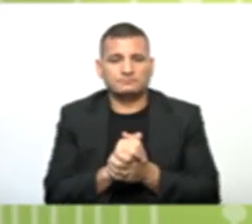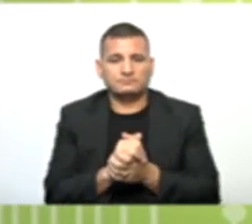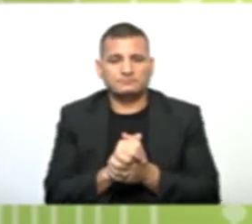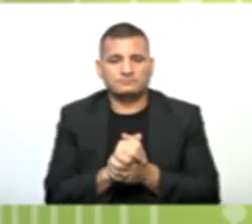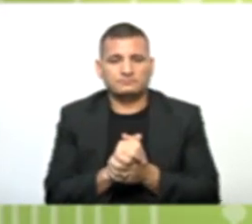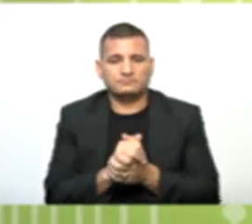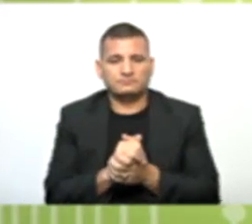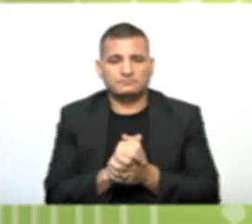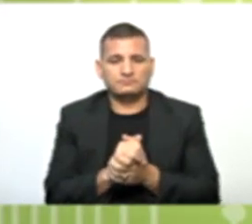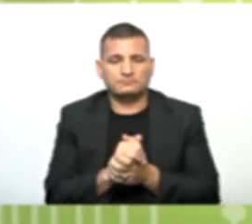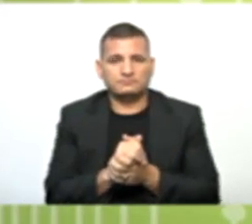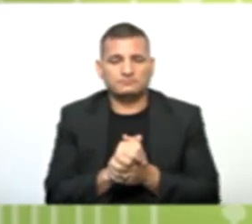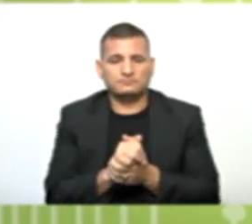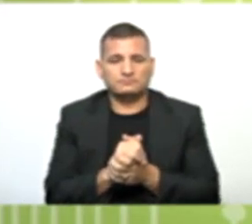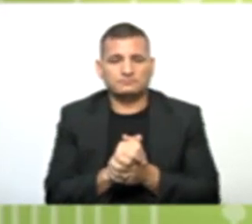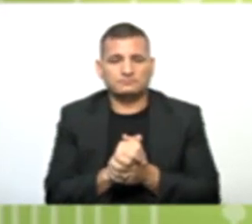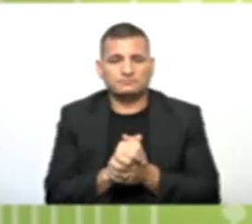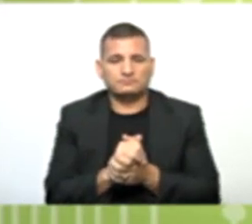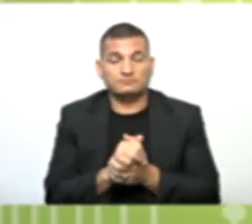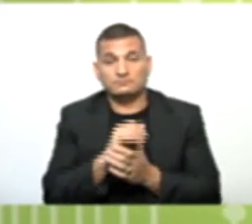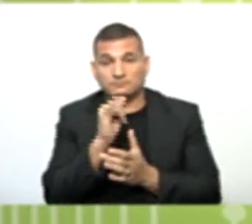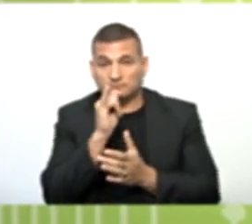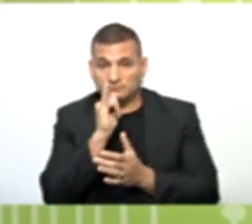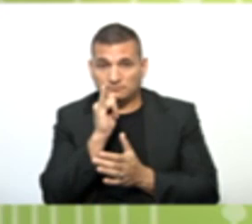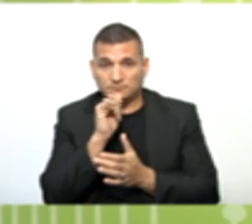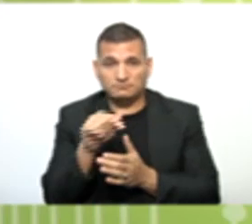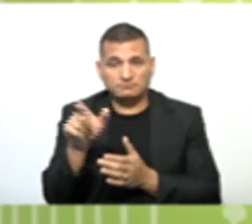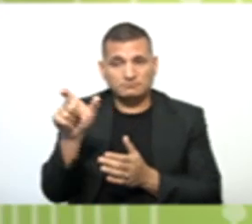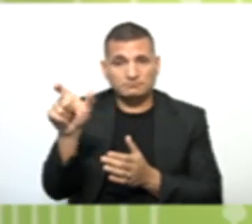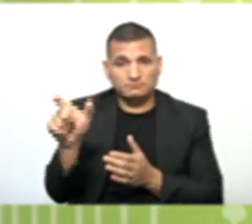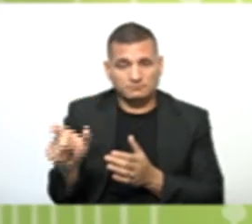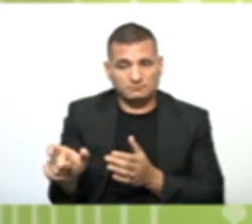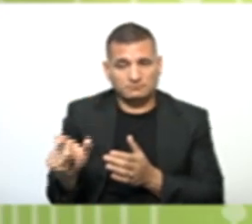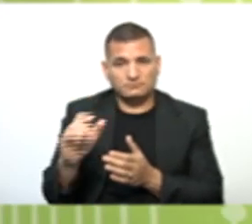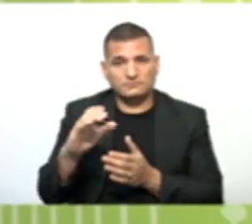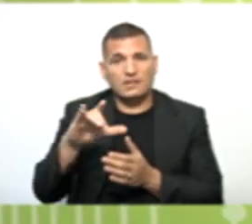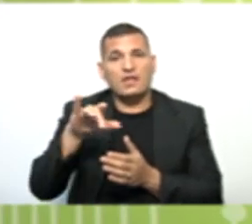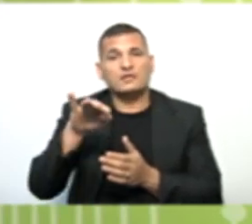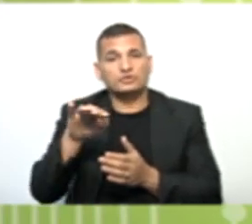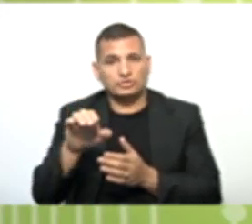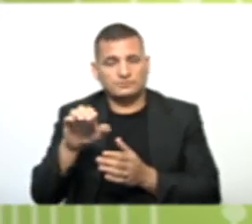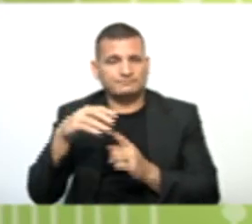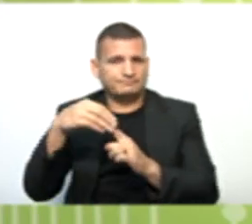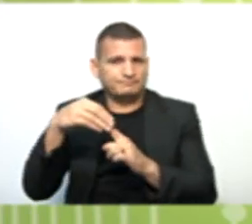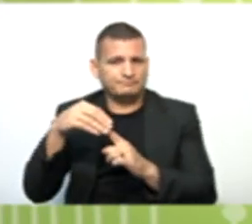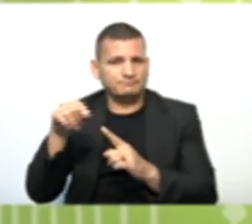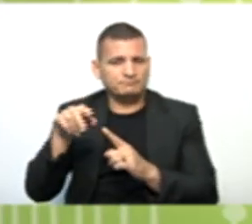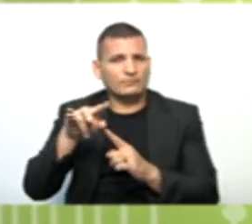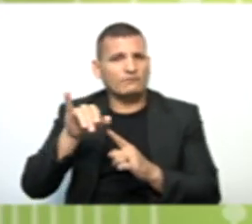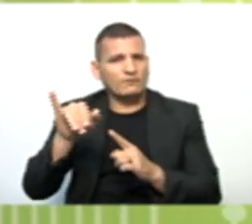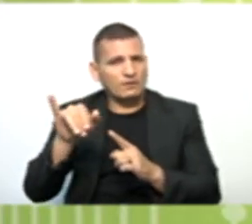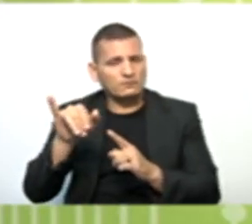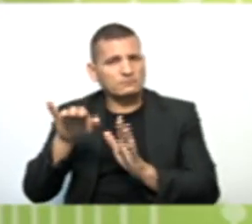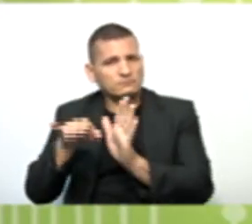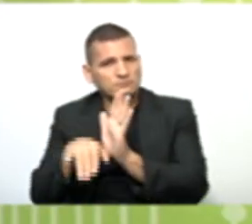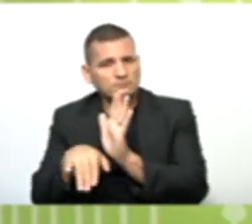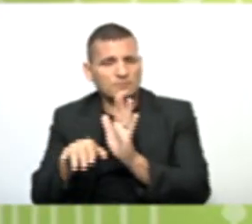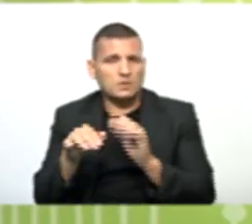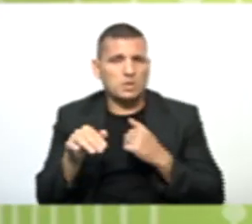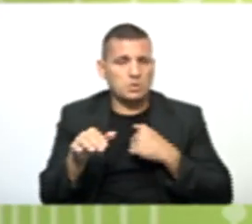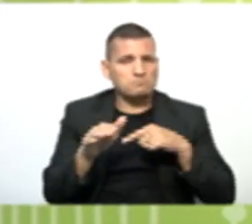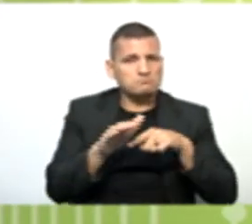naquele caso onde o cliente preferencial da minha loja vai receber o desconto, eu vou fazer uma pergunta. Se o cliente